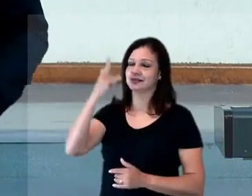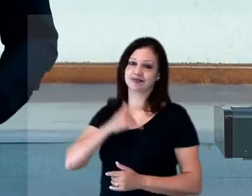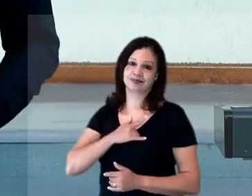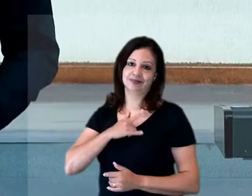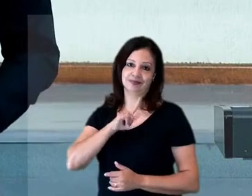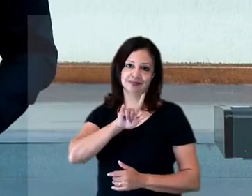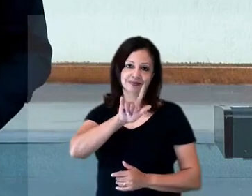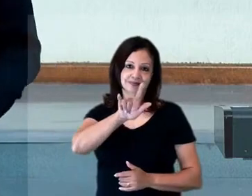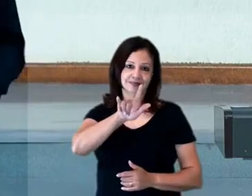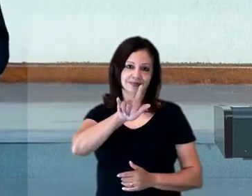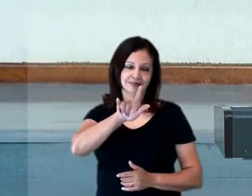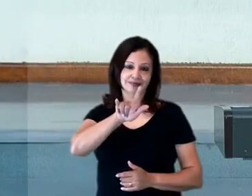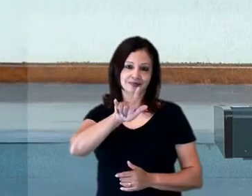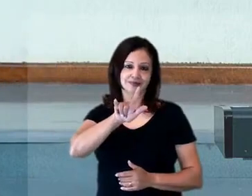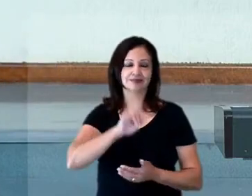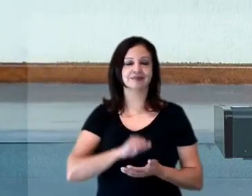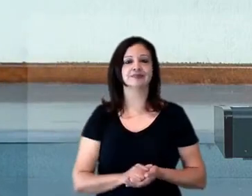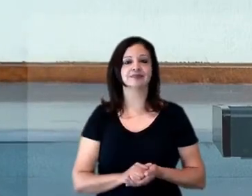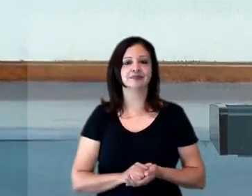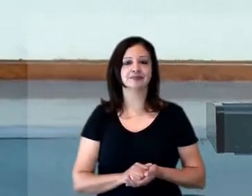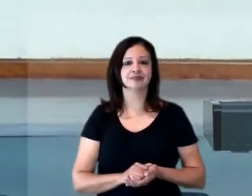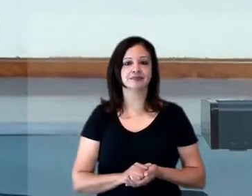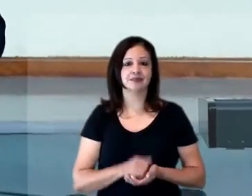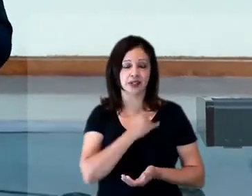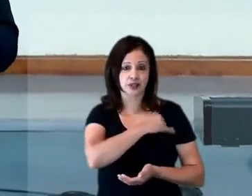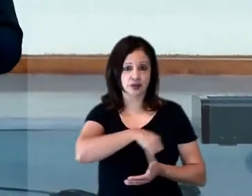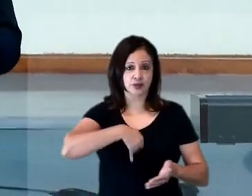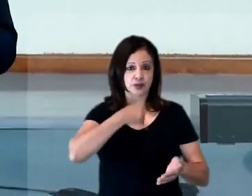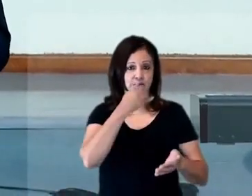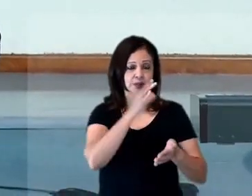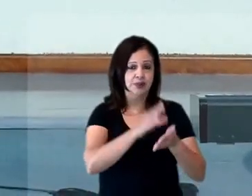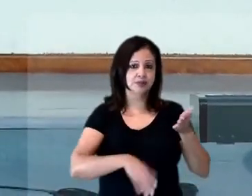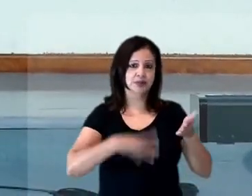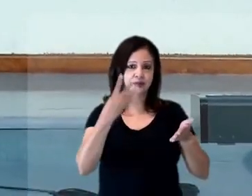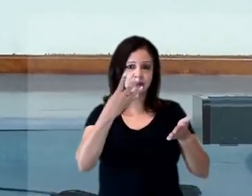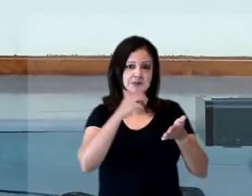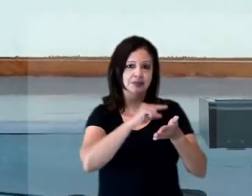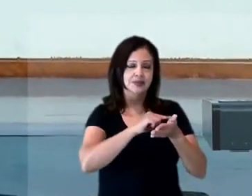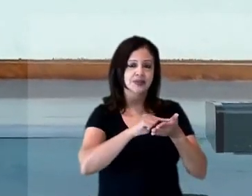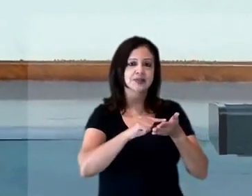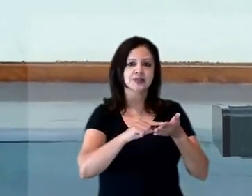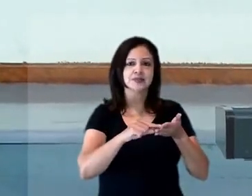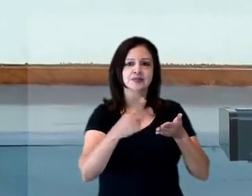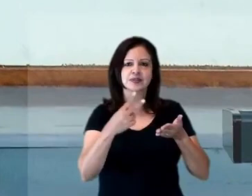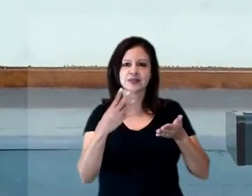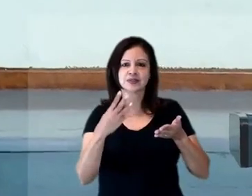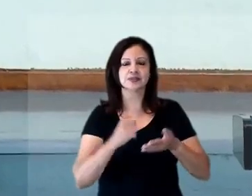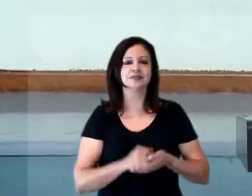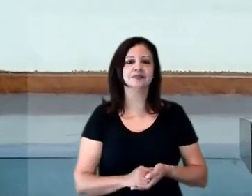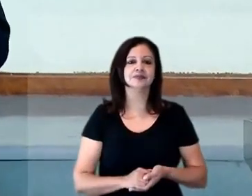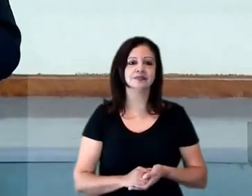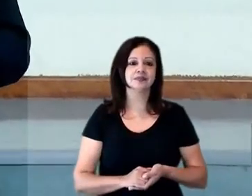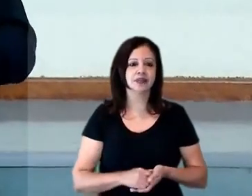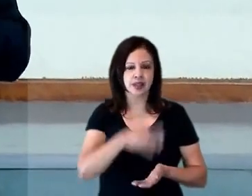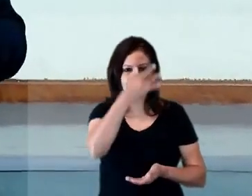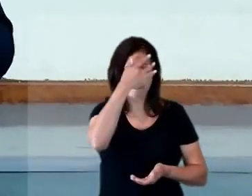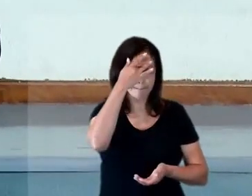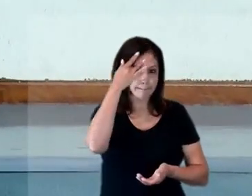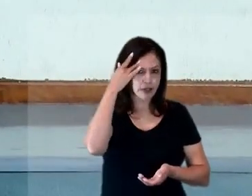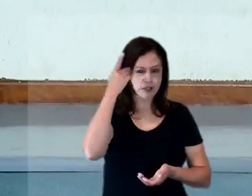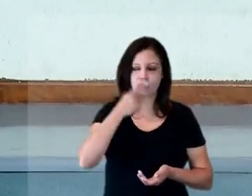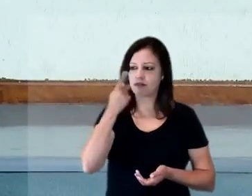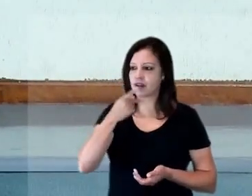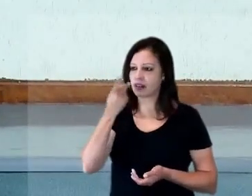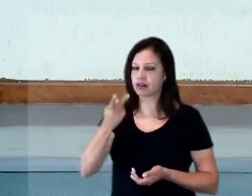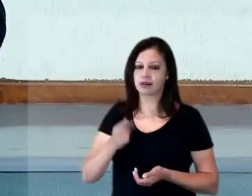João 4, 20 diz: se alguém afirmar, eu amo a Deus, mas odiar o seu